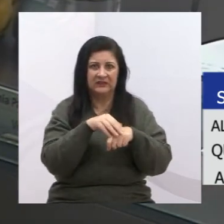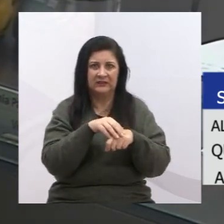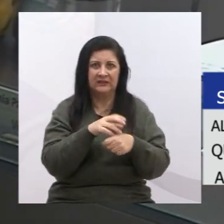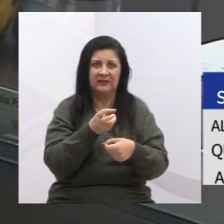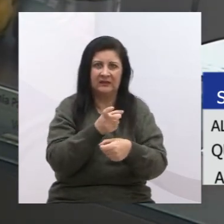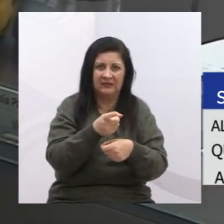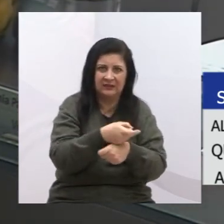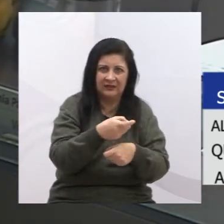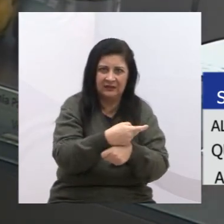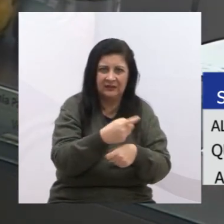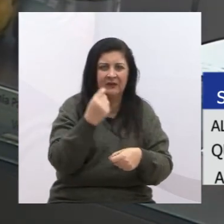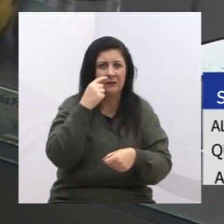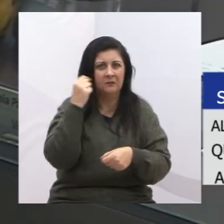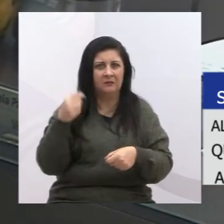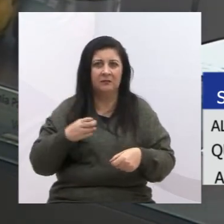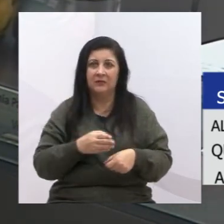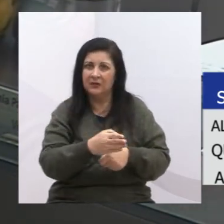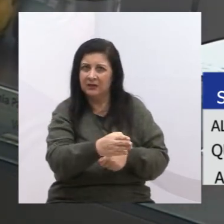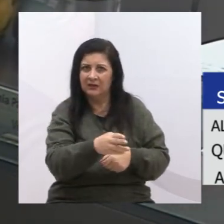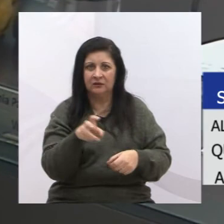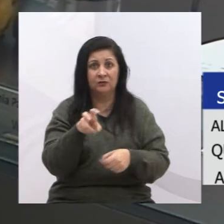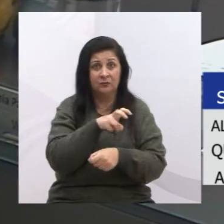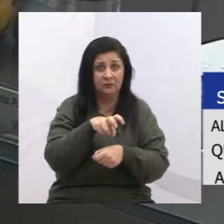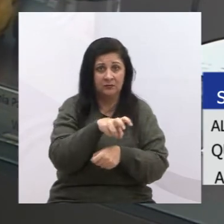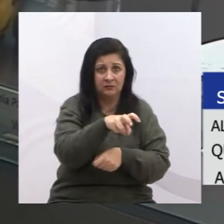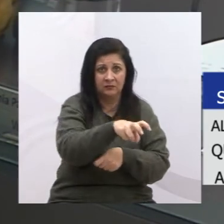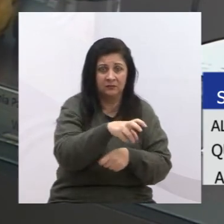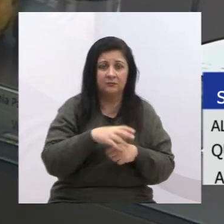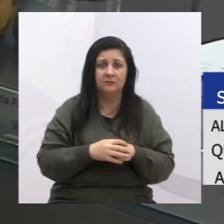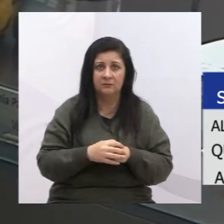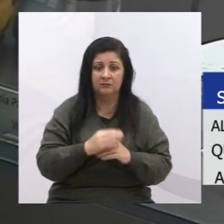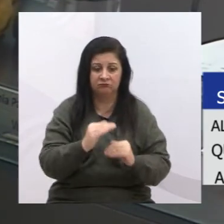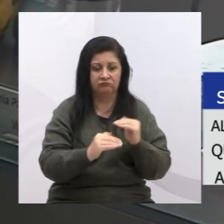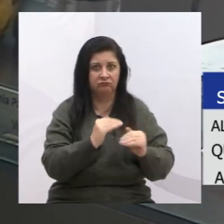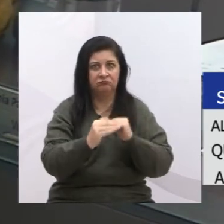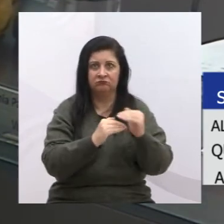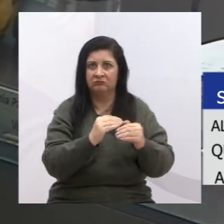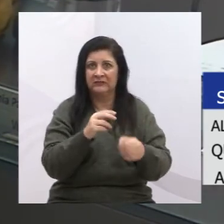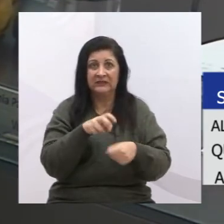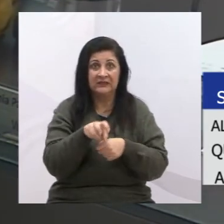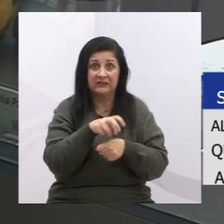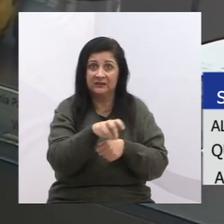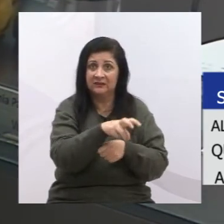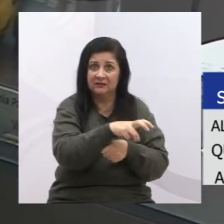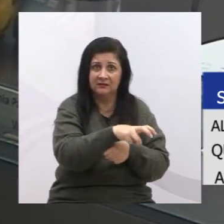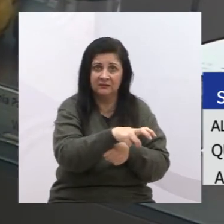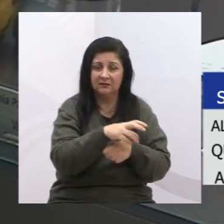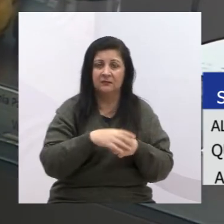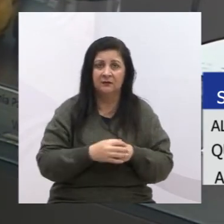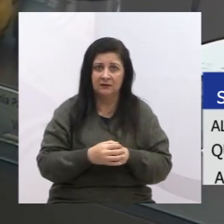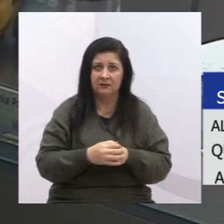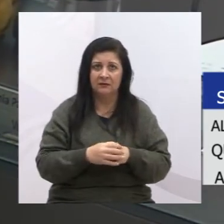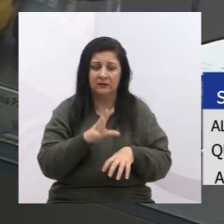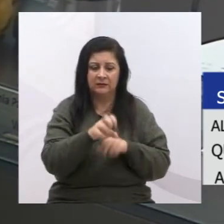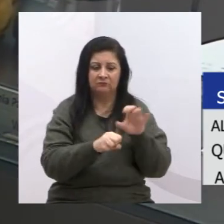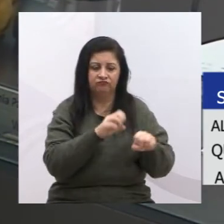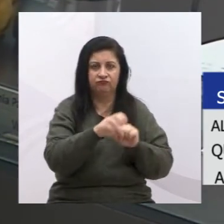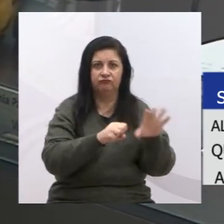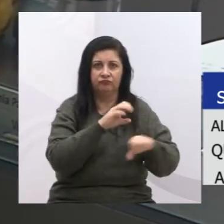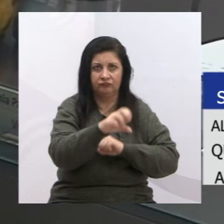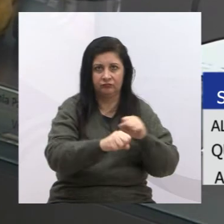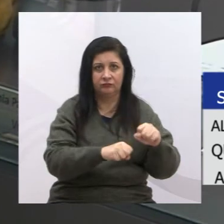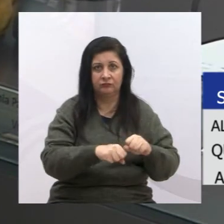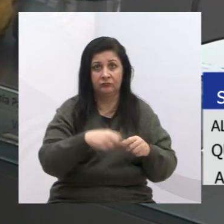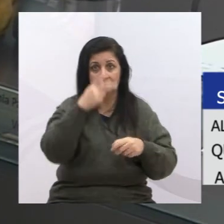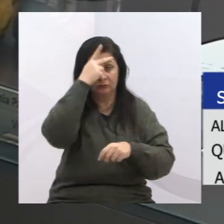peçonhentos. Atrai o rato atrai a cobra, e aquela sequência de animais peçonhentos que vem justamente para um se alimentar do outro. Então, as pessoas têm